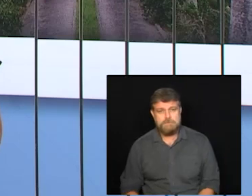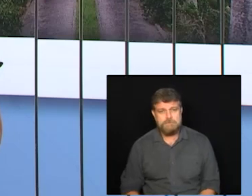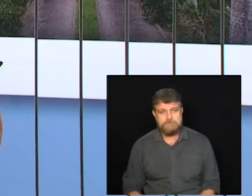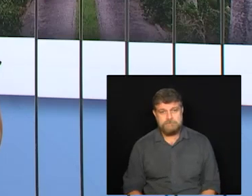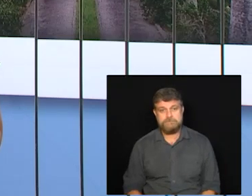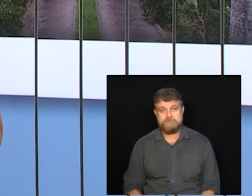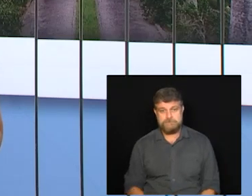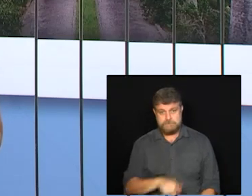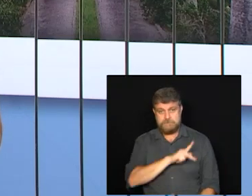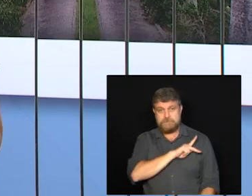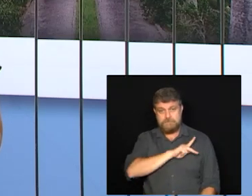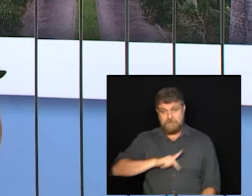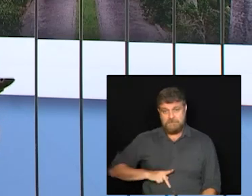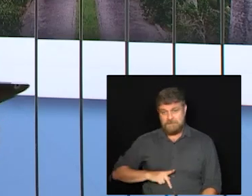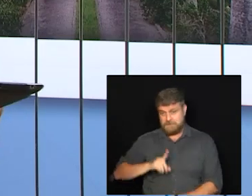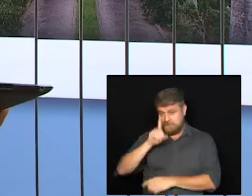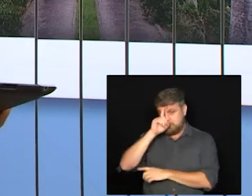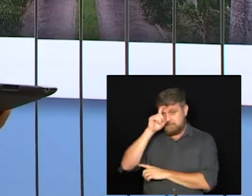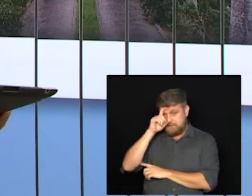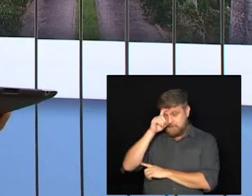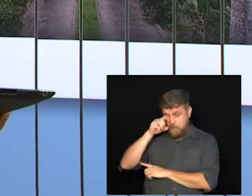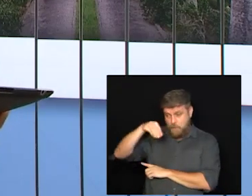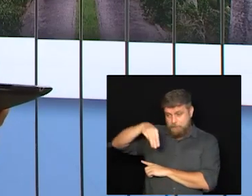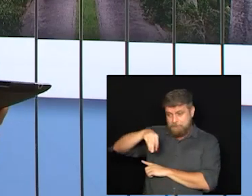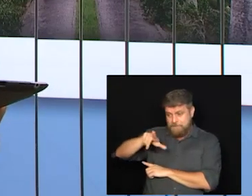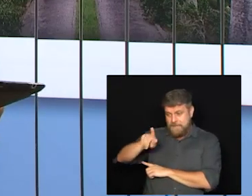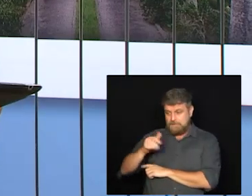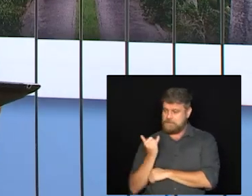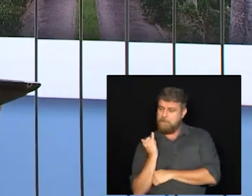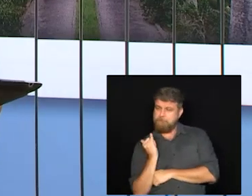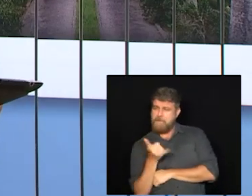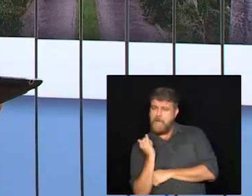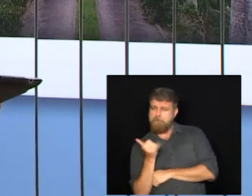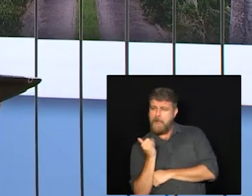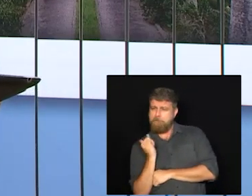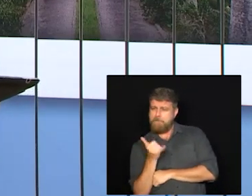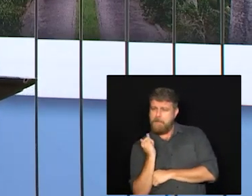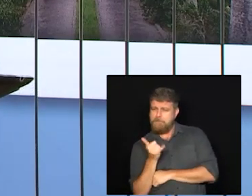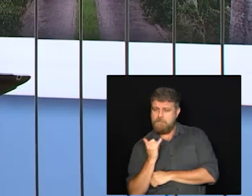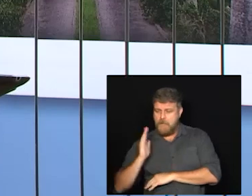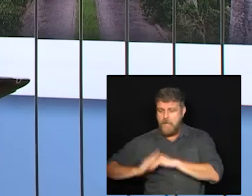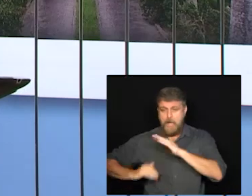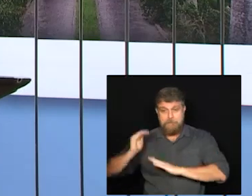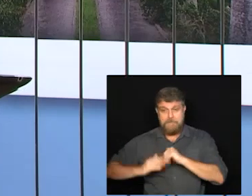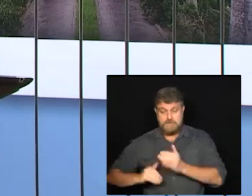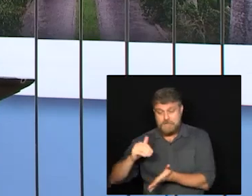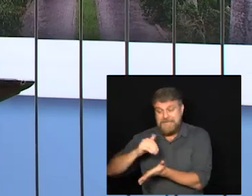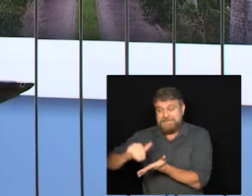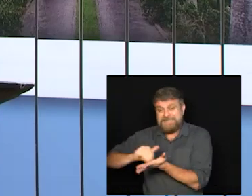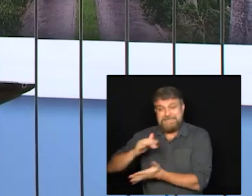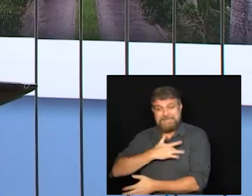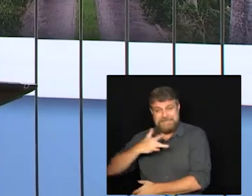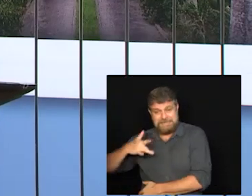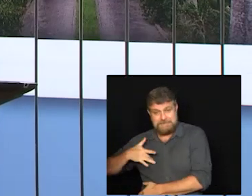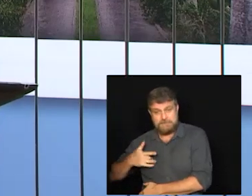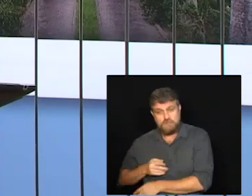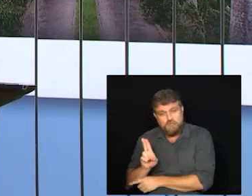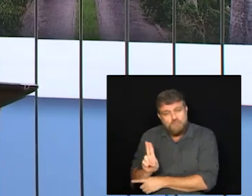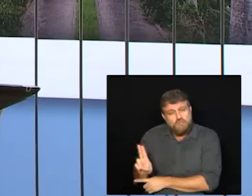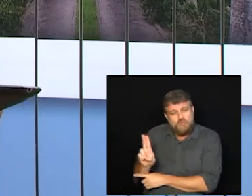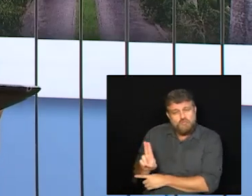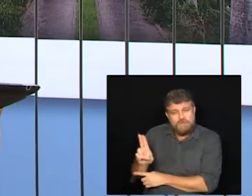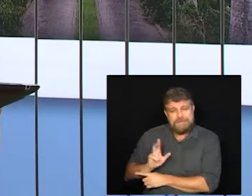E o presidente da rede, Mário Gatti, ressaltou a medida em que a Prefeitura, a Secretaria de Saúde, vai